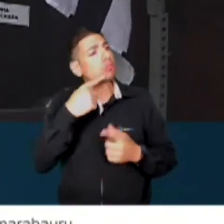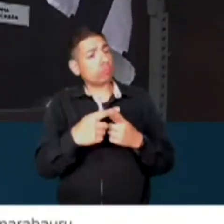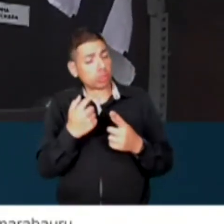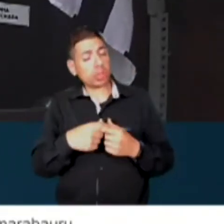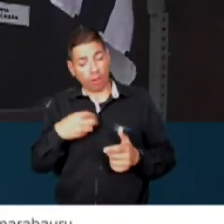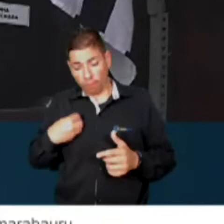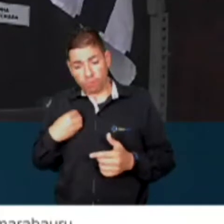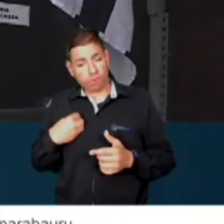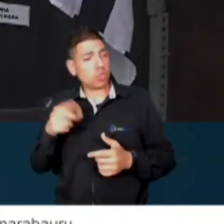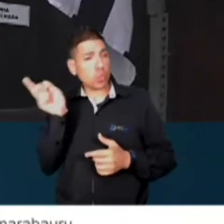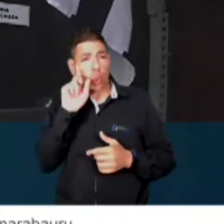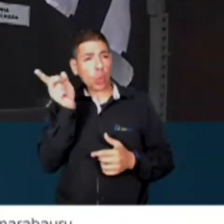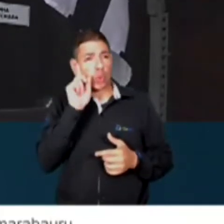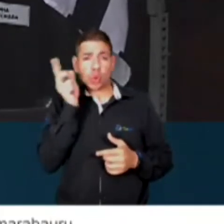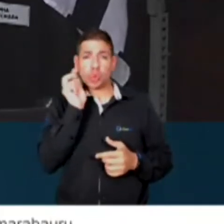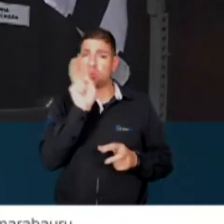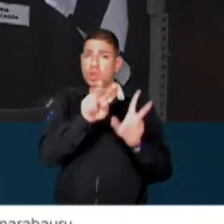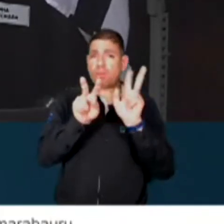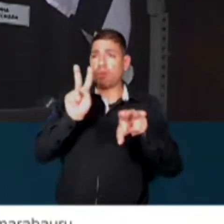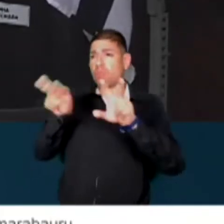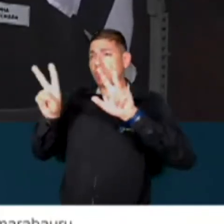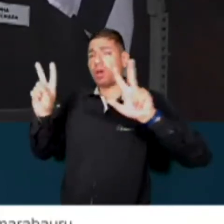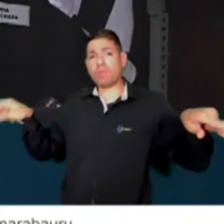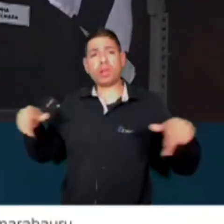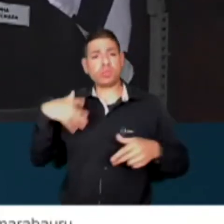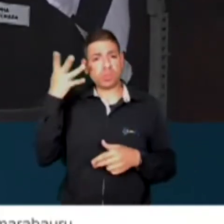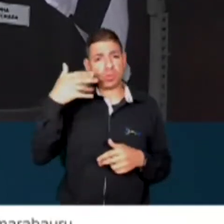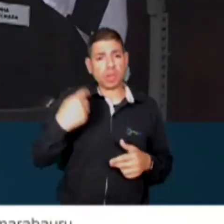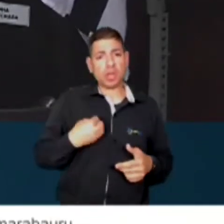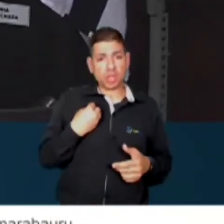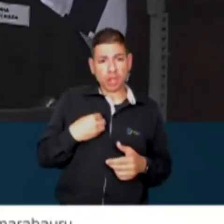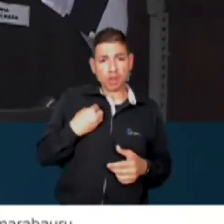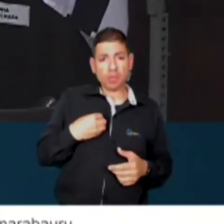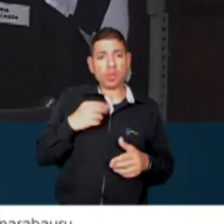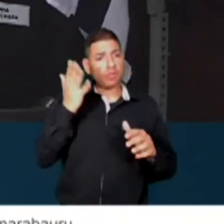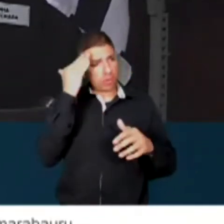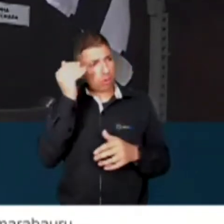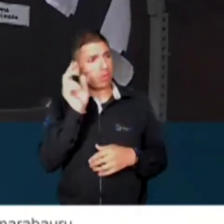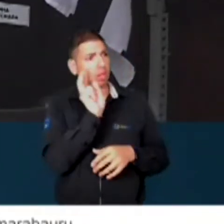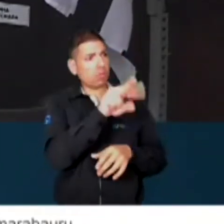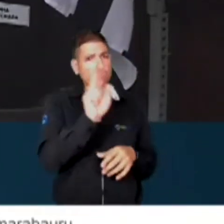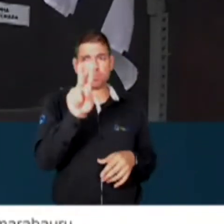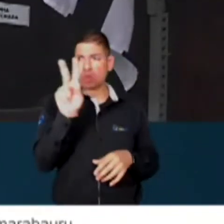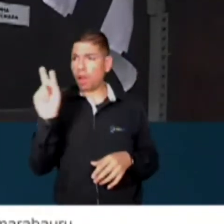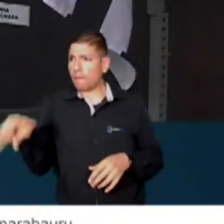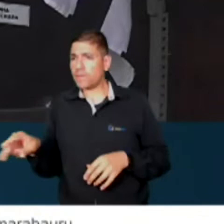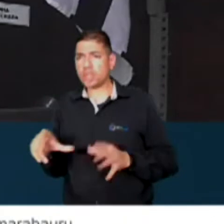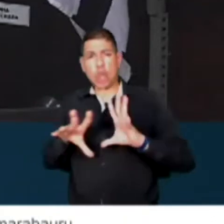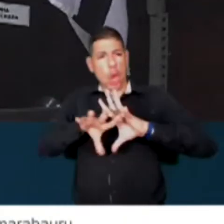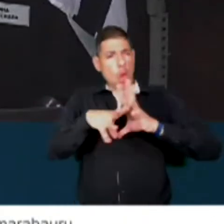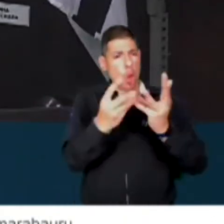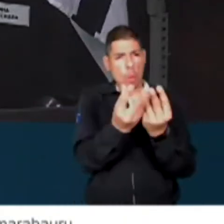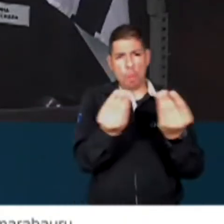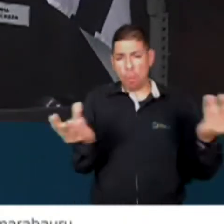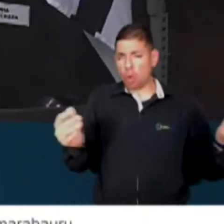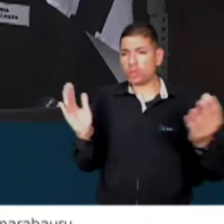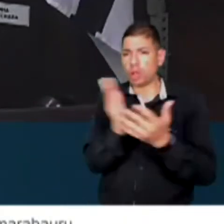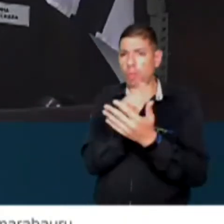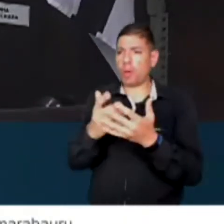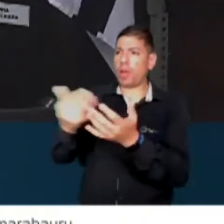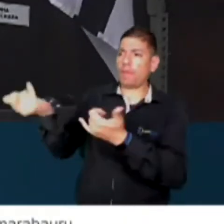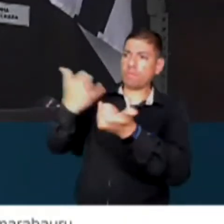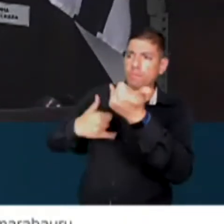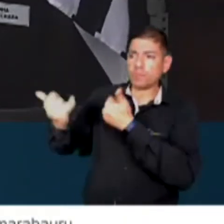eu tenho falado aqui na tribuna, eu falo o que eu vivo, o que eu sei, o que eu vejo. Tem coisas que a gente ouve, tem coisas que a gente não